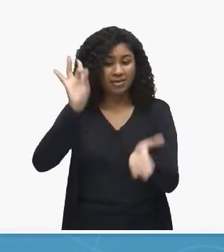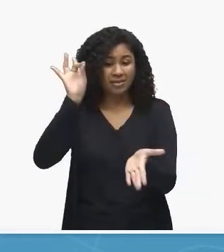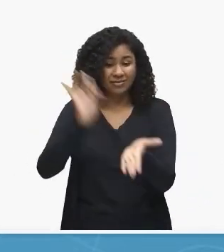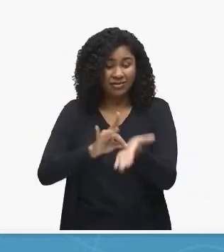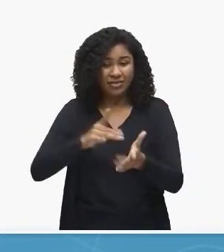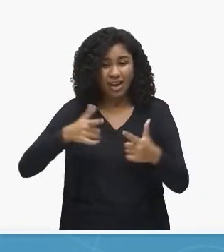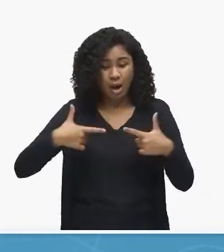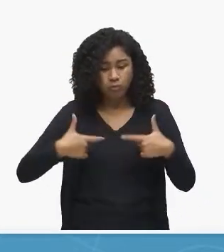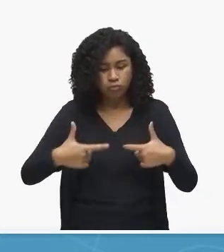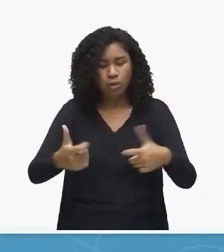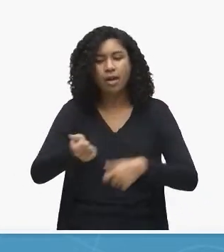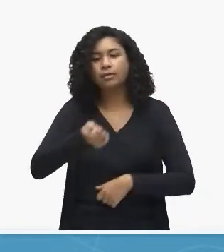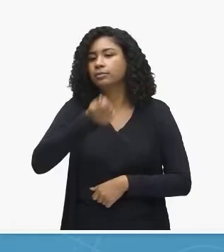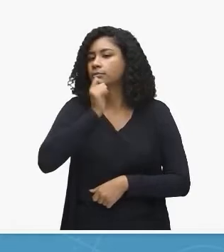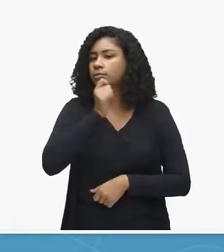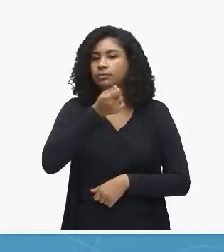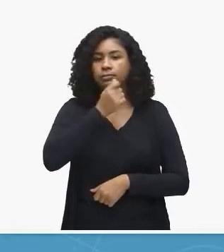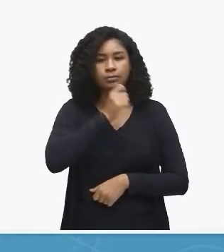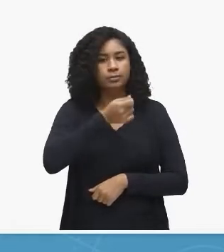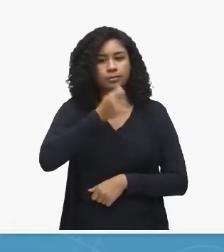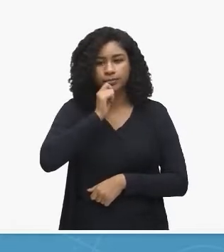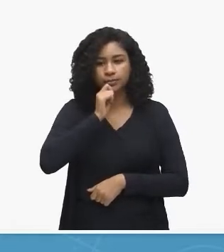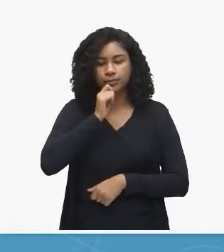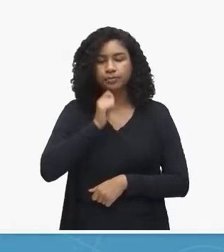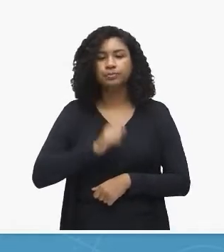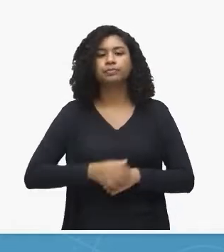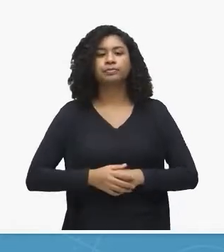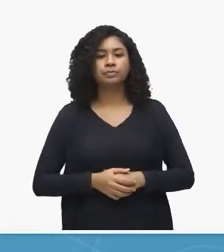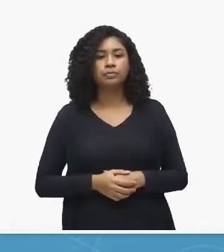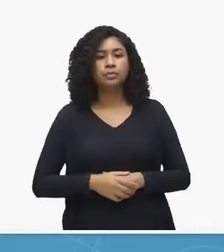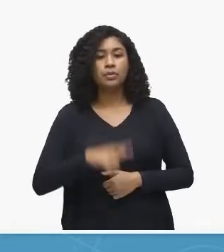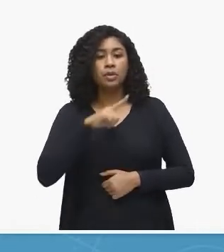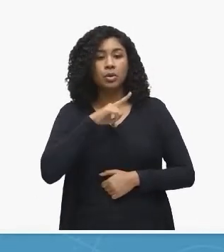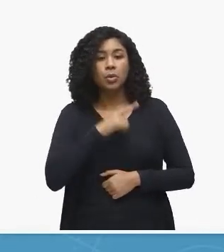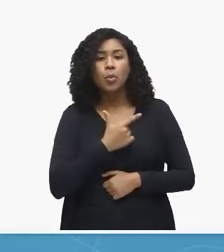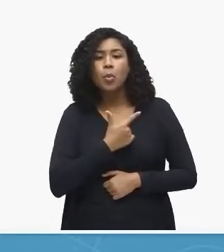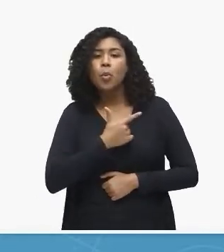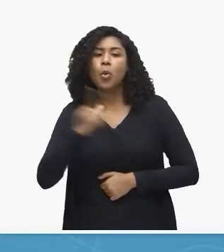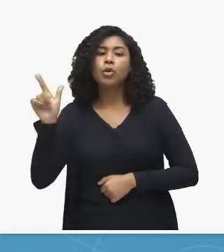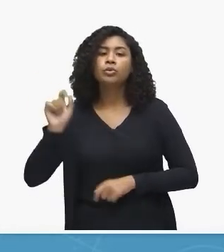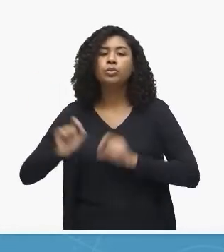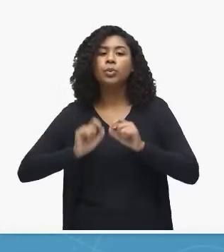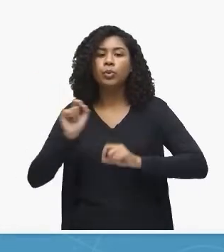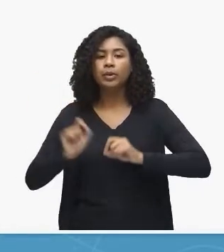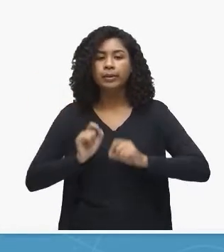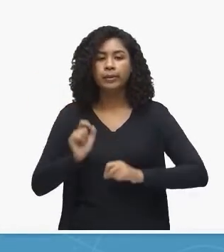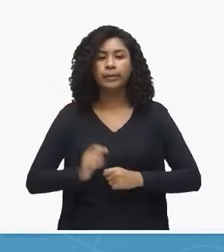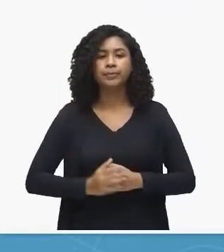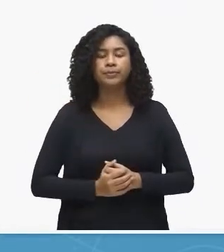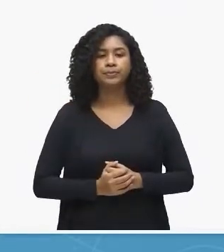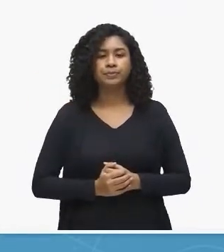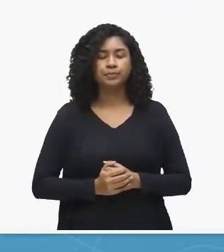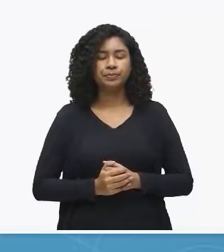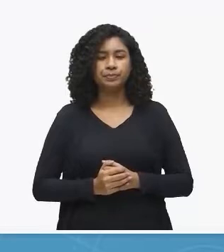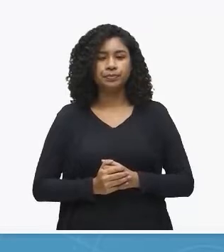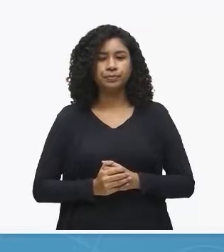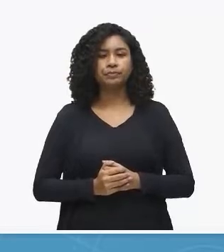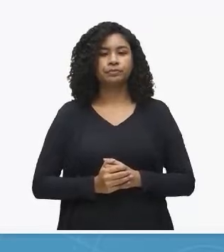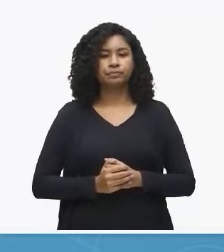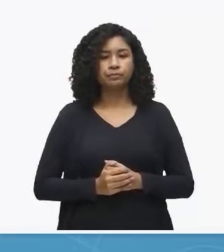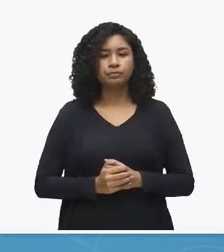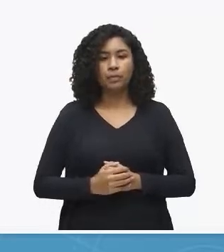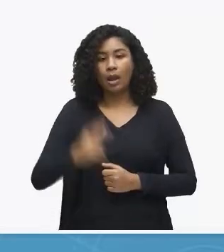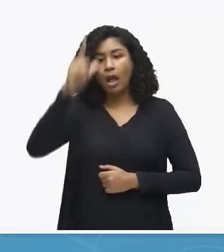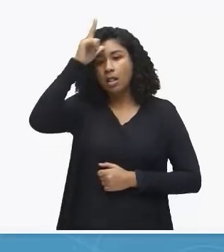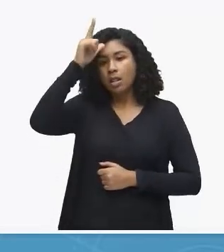começou. Mas tem um revanchismo aí que a gente traz aí no nosso texto. Qual é esse revanchismo? Vamos ver aí. Crescimento da